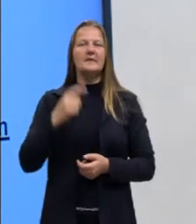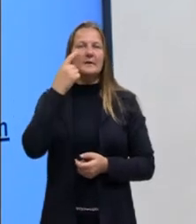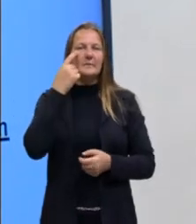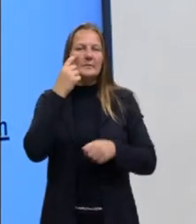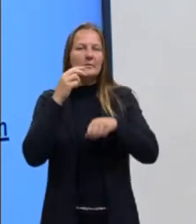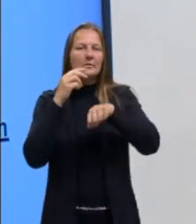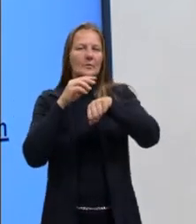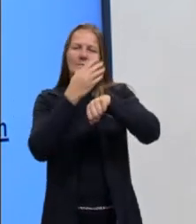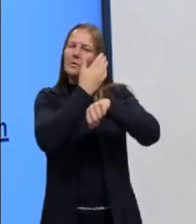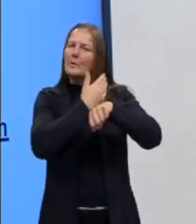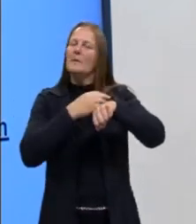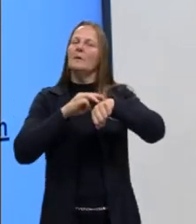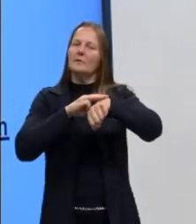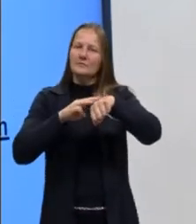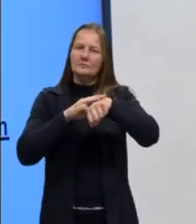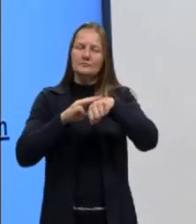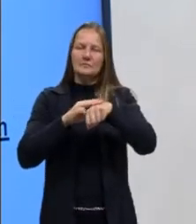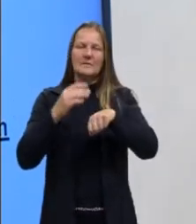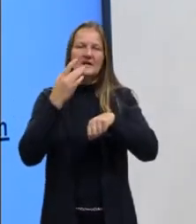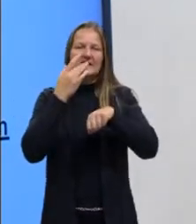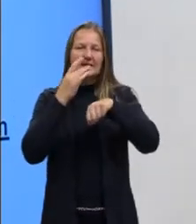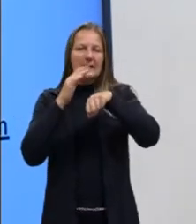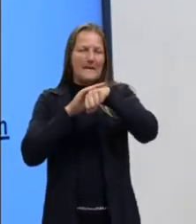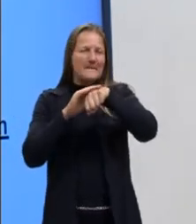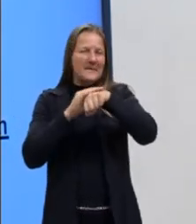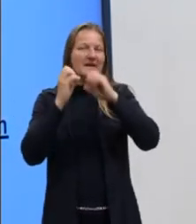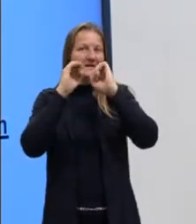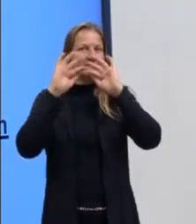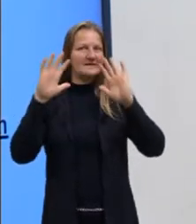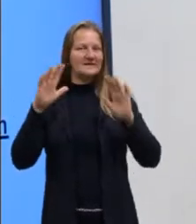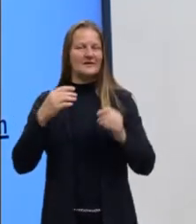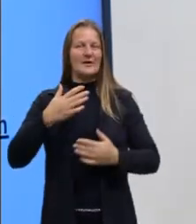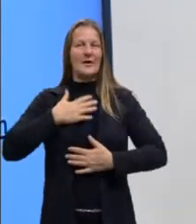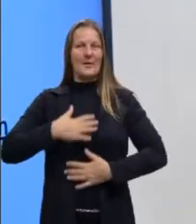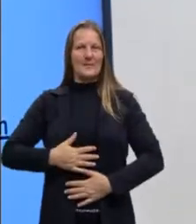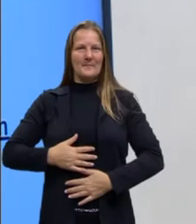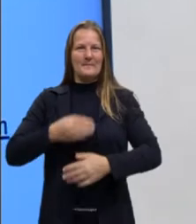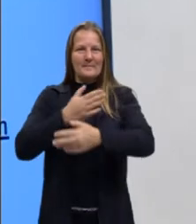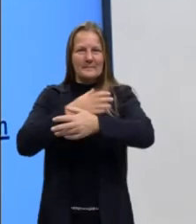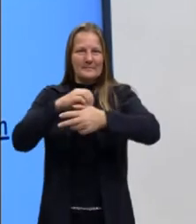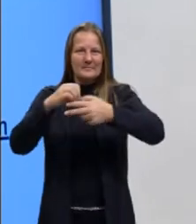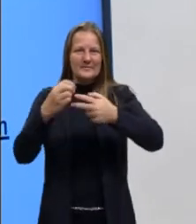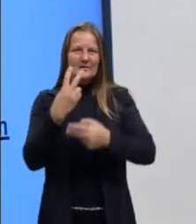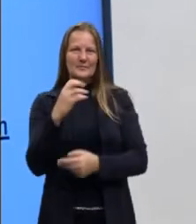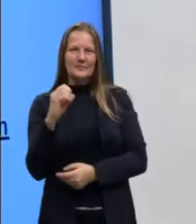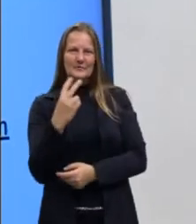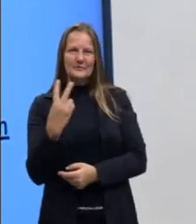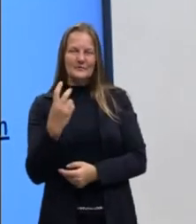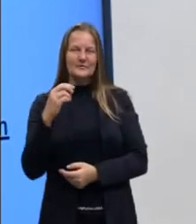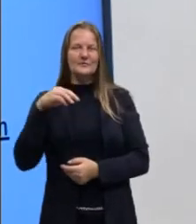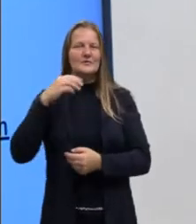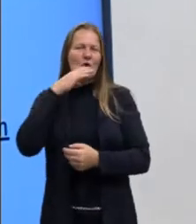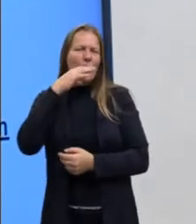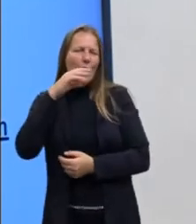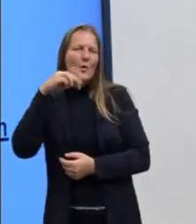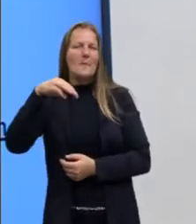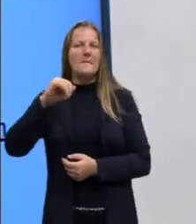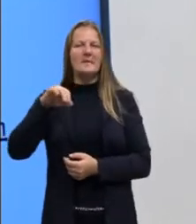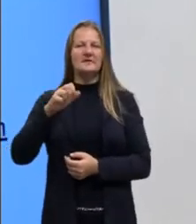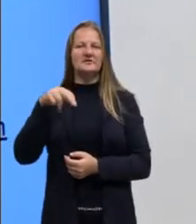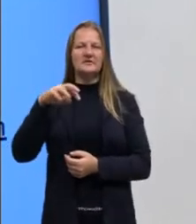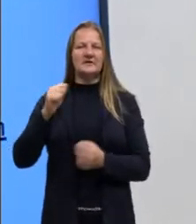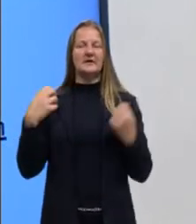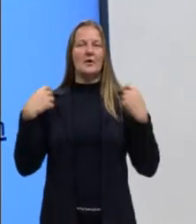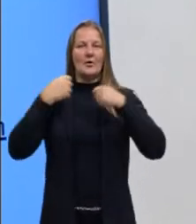e olhos castanhos pele clara tô usando hoje a camiseta do projeto pré-enem 2022 na cor Magenta e um casaco